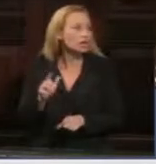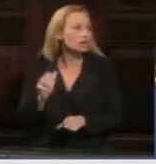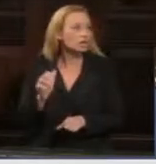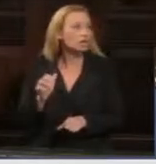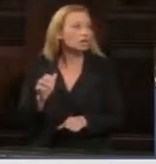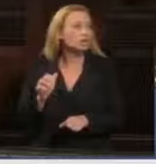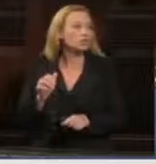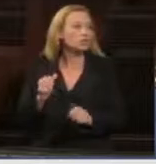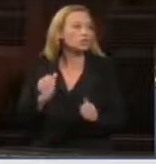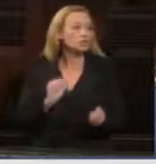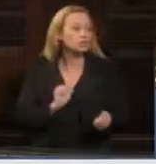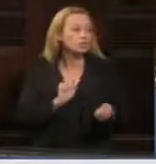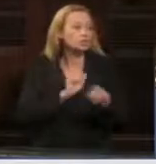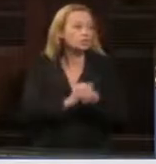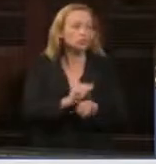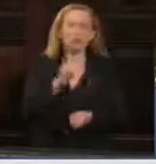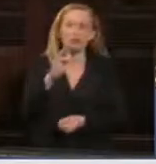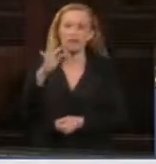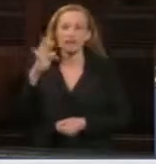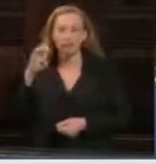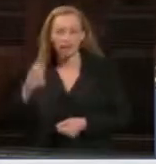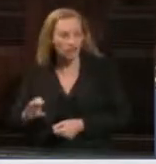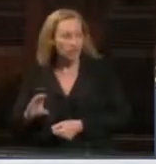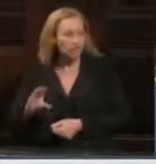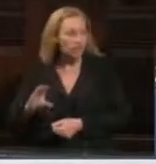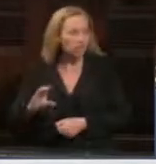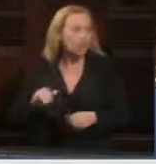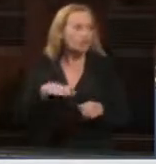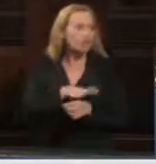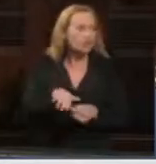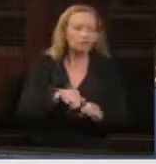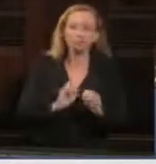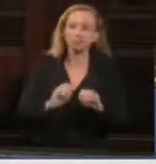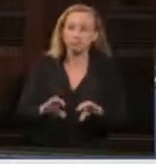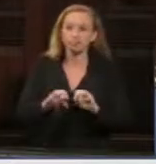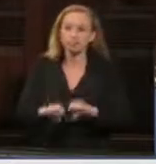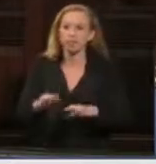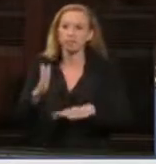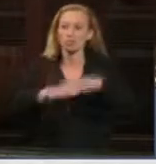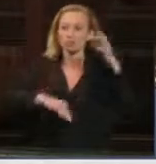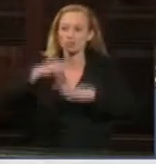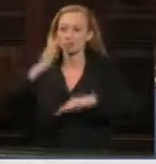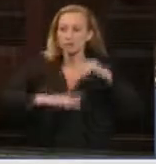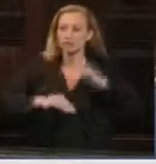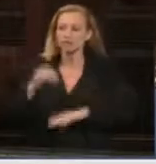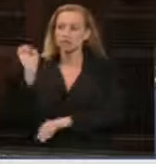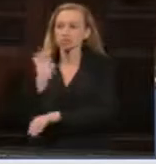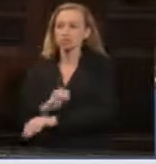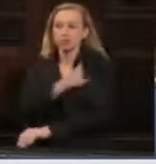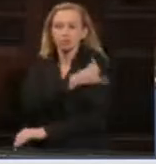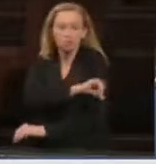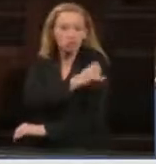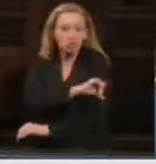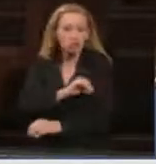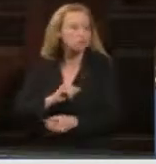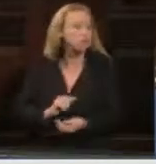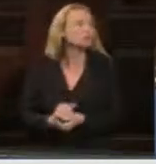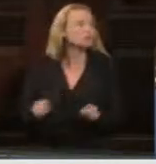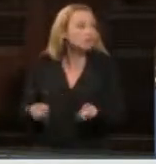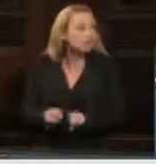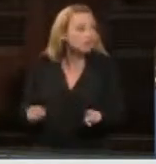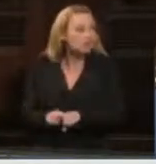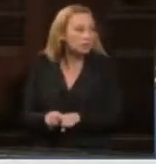que tem a maior rede de educação profissional é do estado do rio de janeiro a nossa rede estadual que também